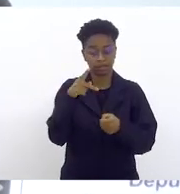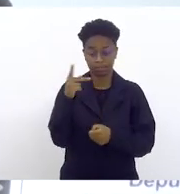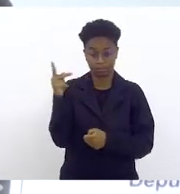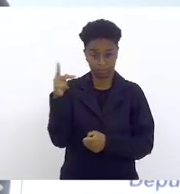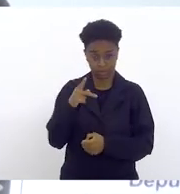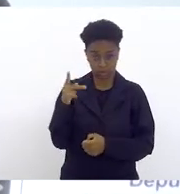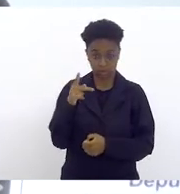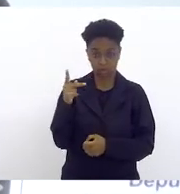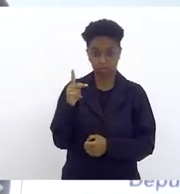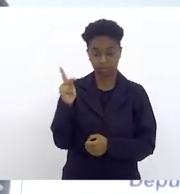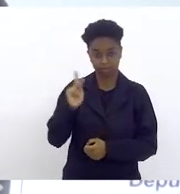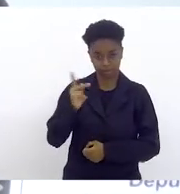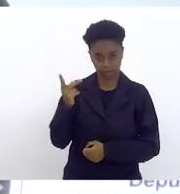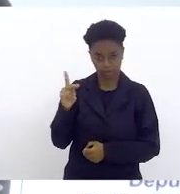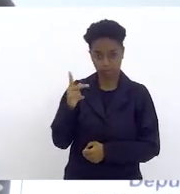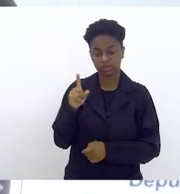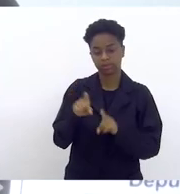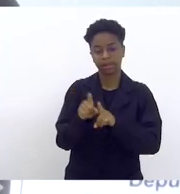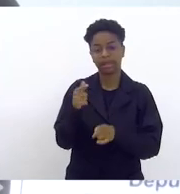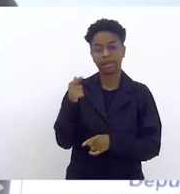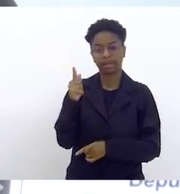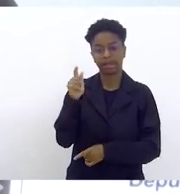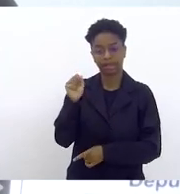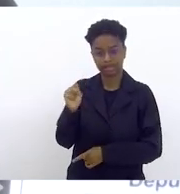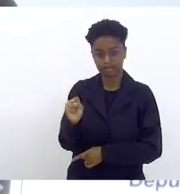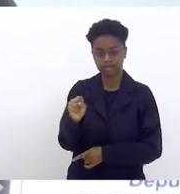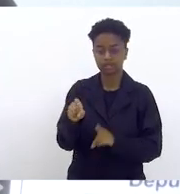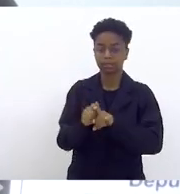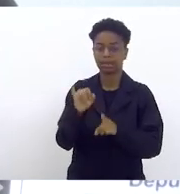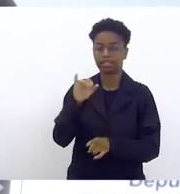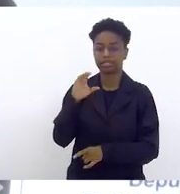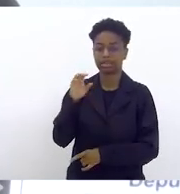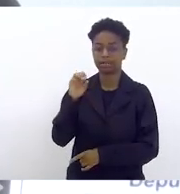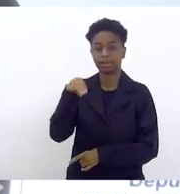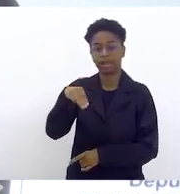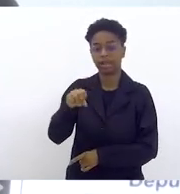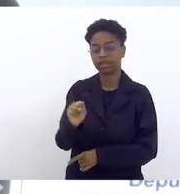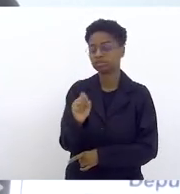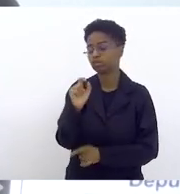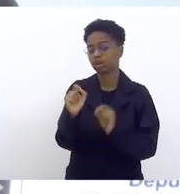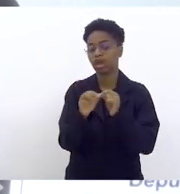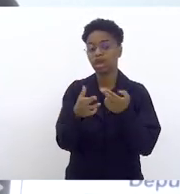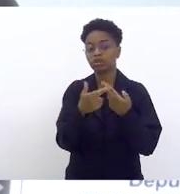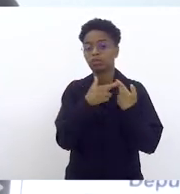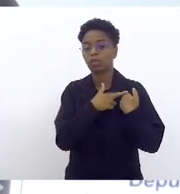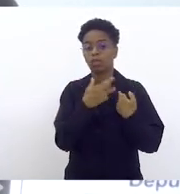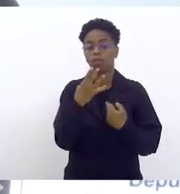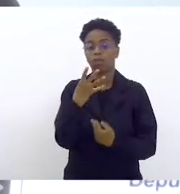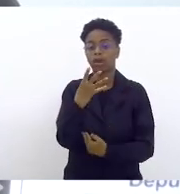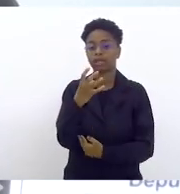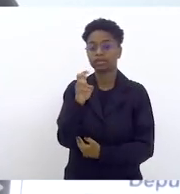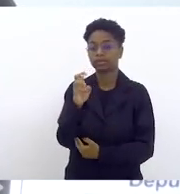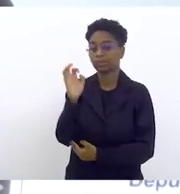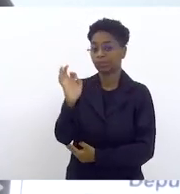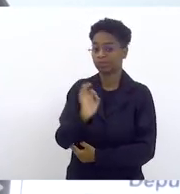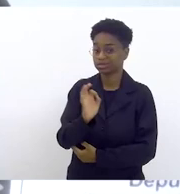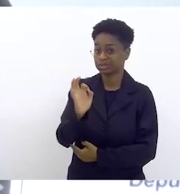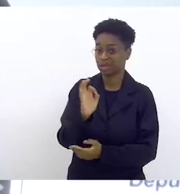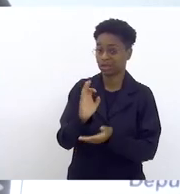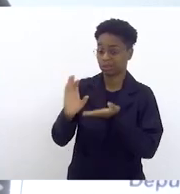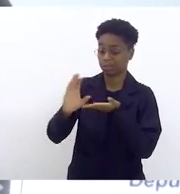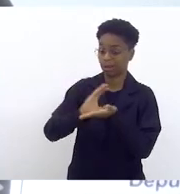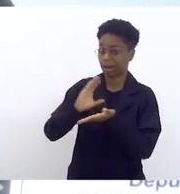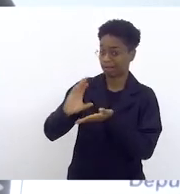petróleo e gás né Doutora magra é responsável 45% da arrecadação o que